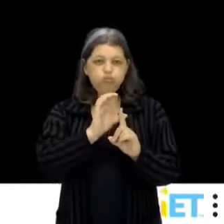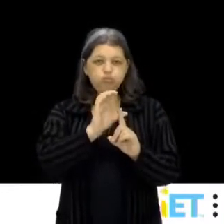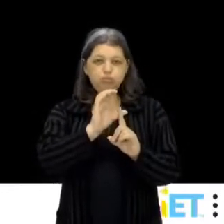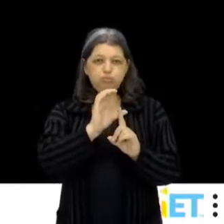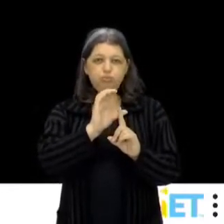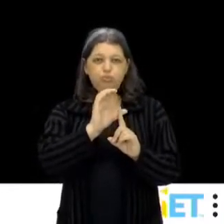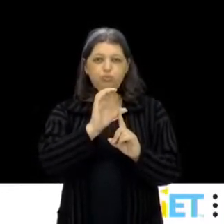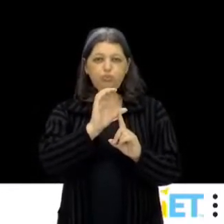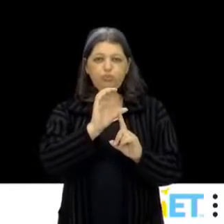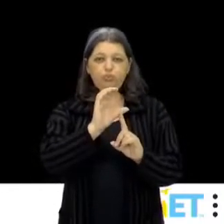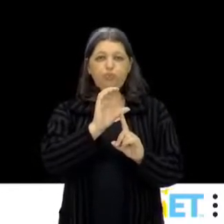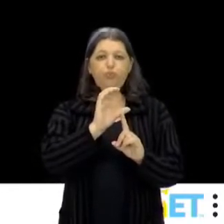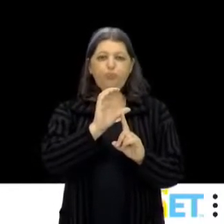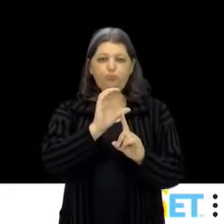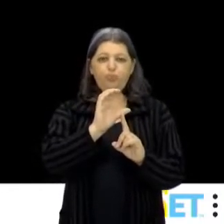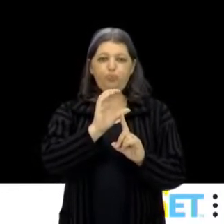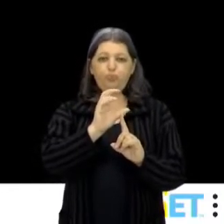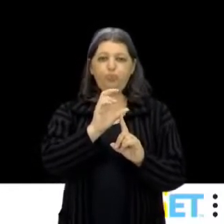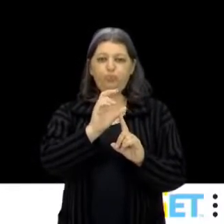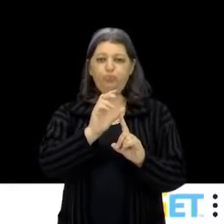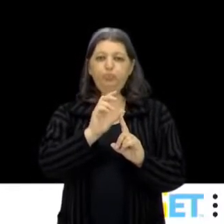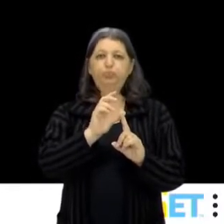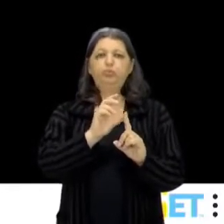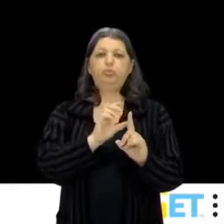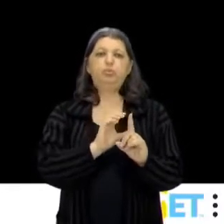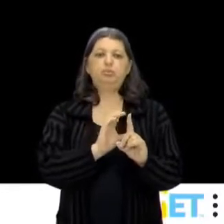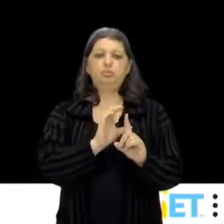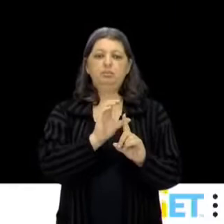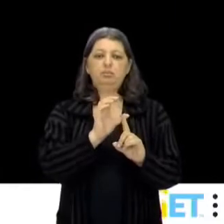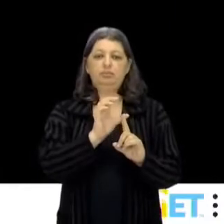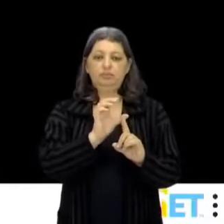Eita, vai pegar pressão aí. Está 50, 60, 70, 80...